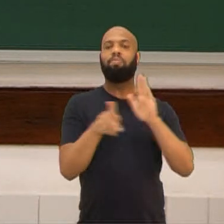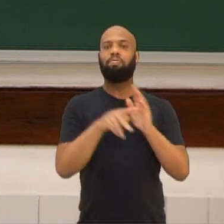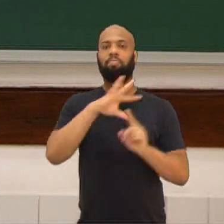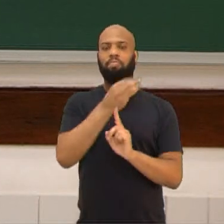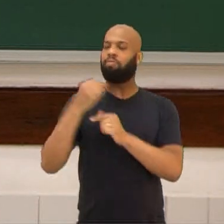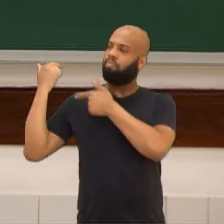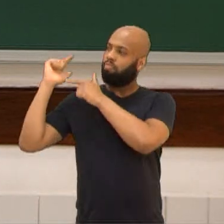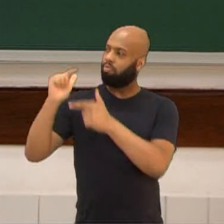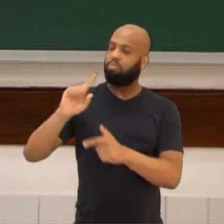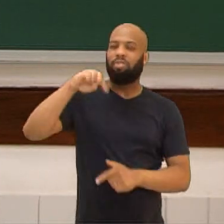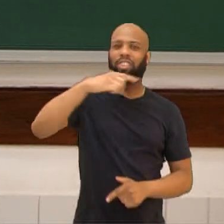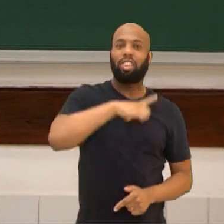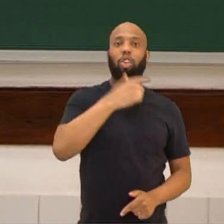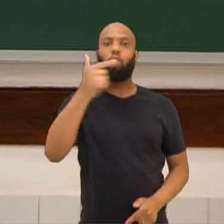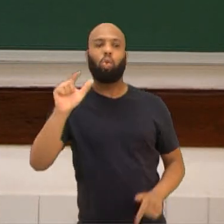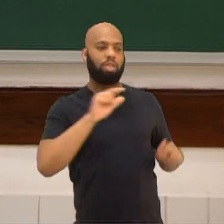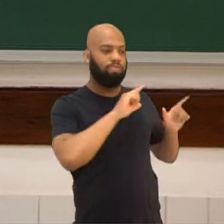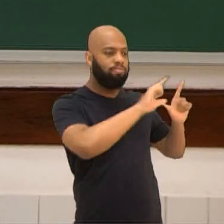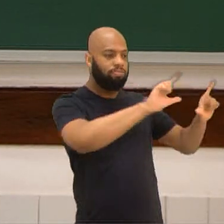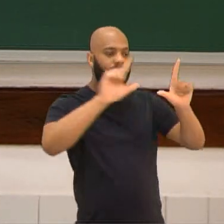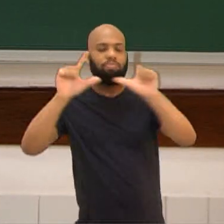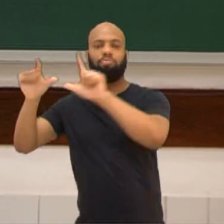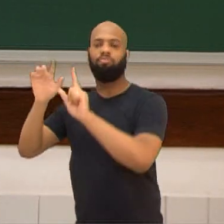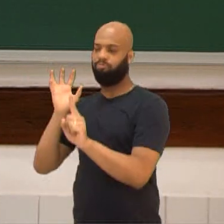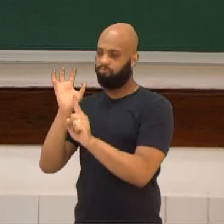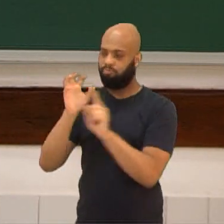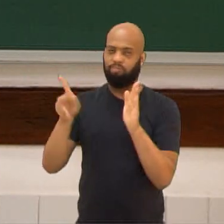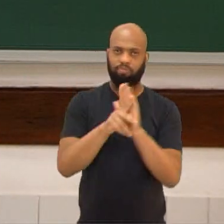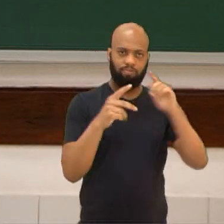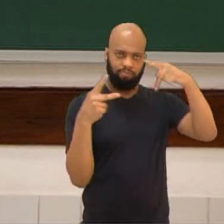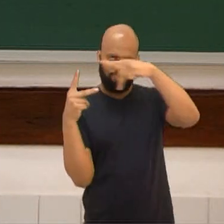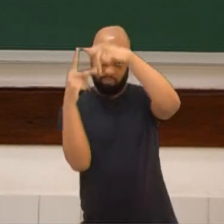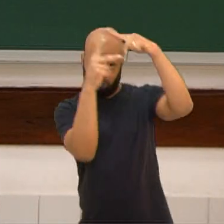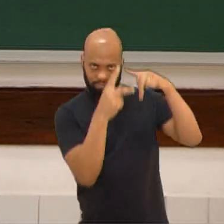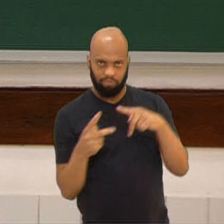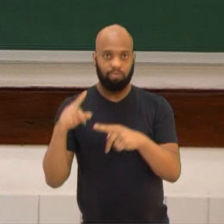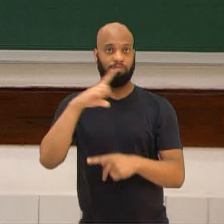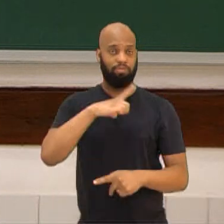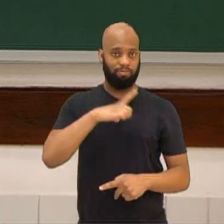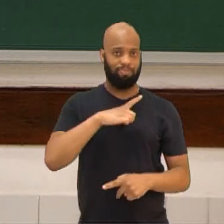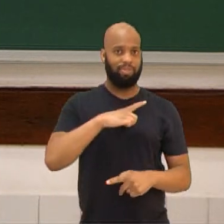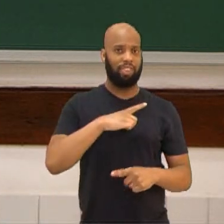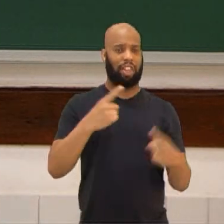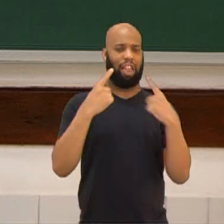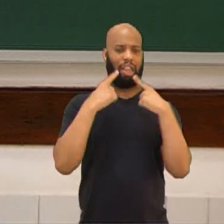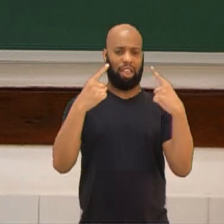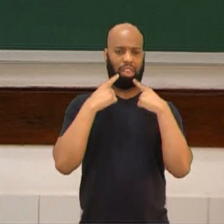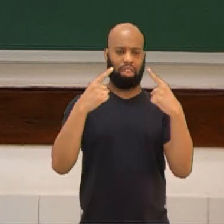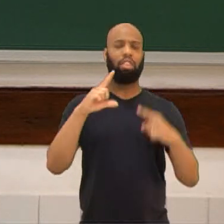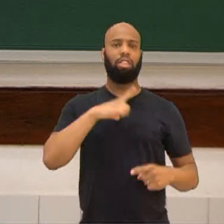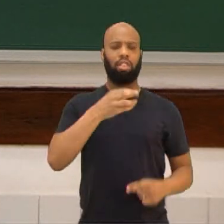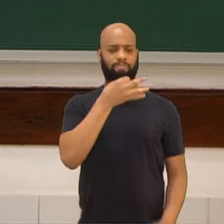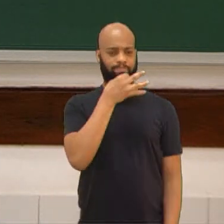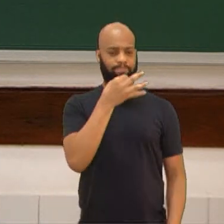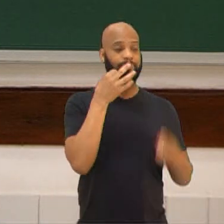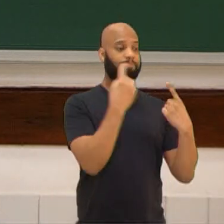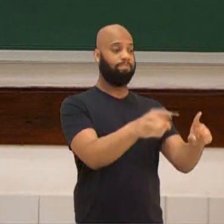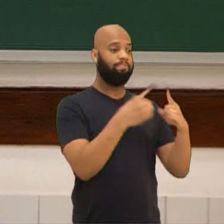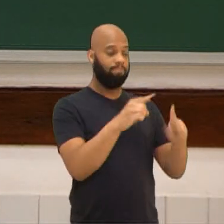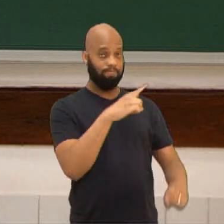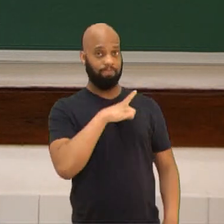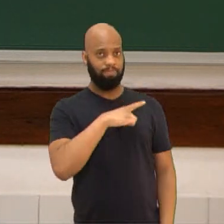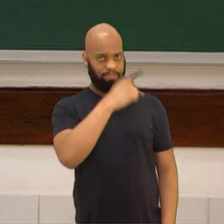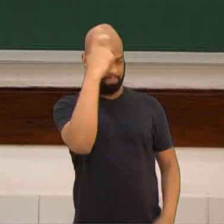com influência do cubismo, de vários movimentos, e foi muito criticada. Um dos críticos que escreveu uma matéria de